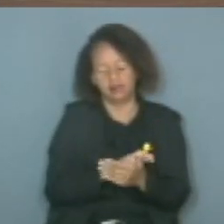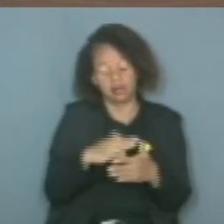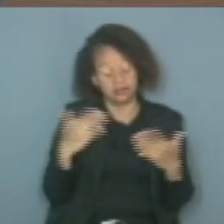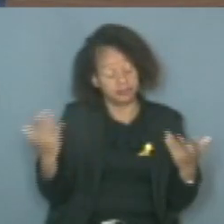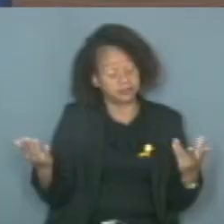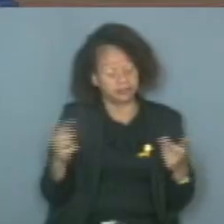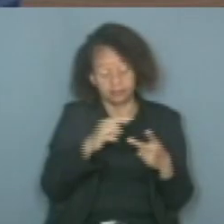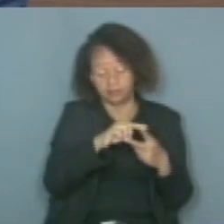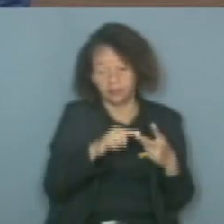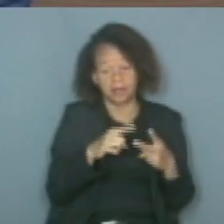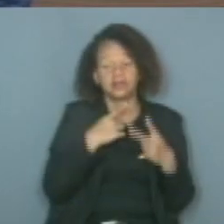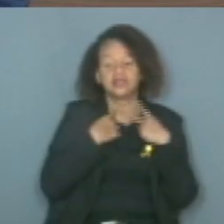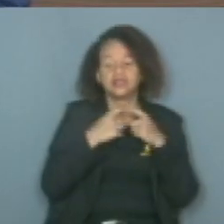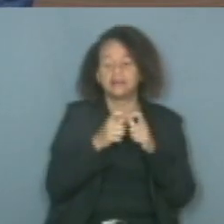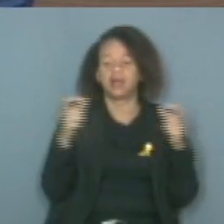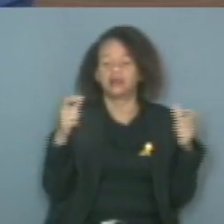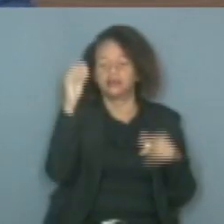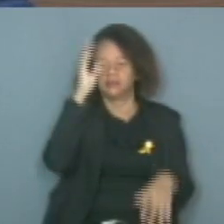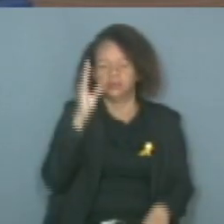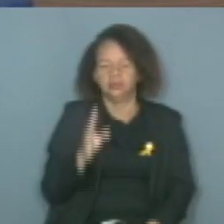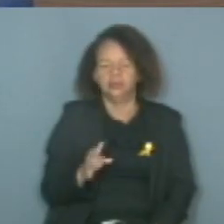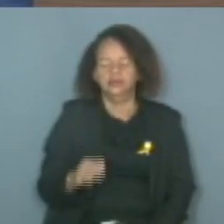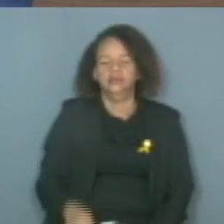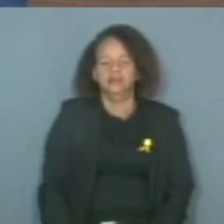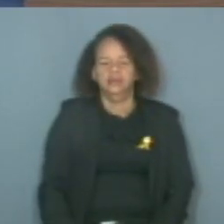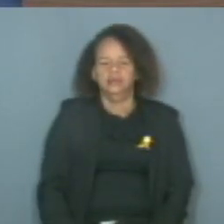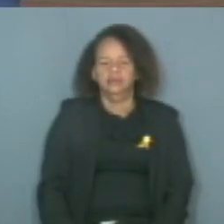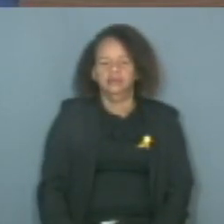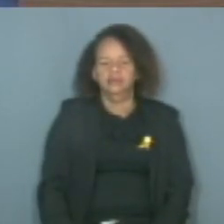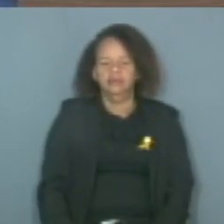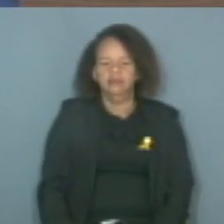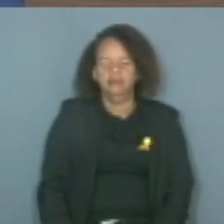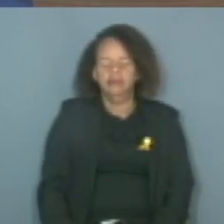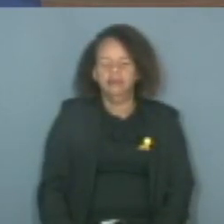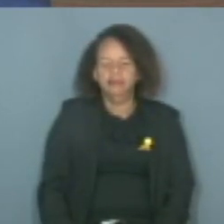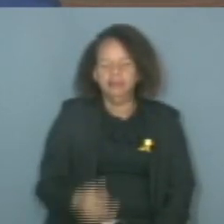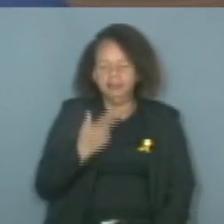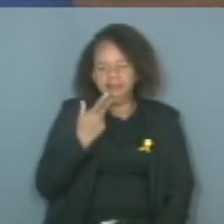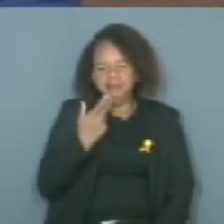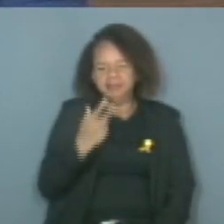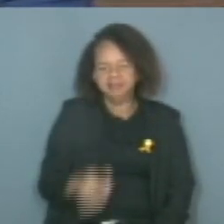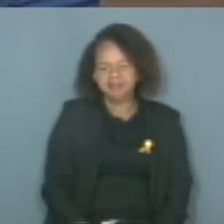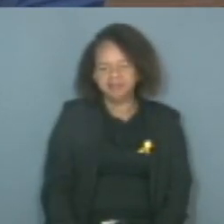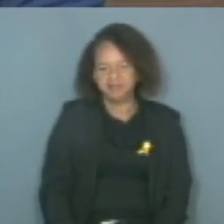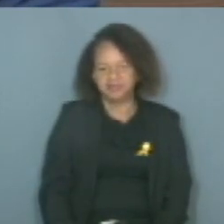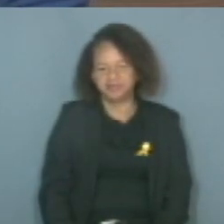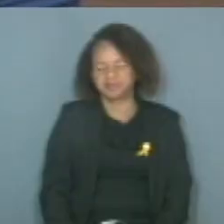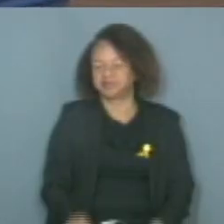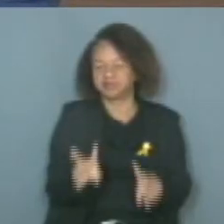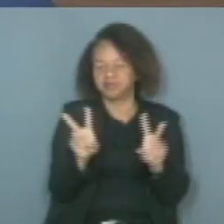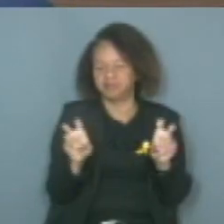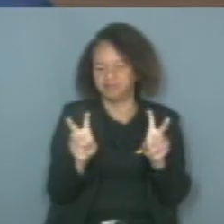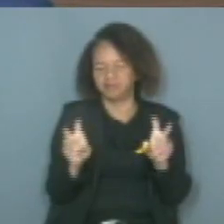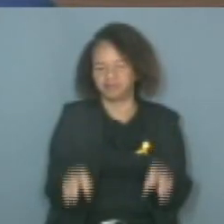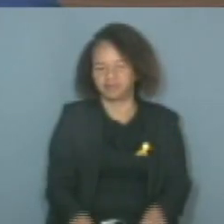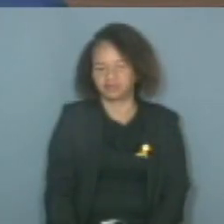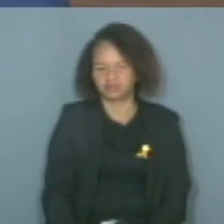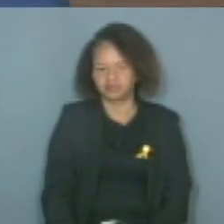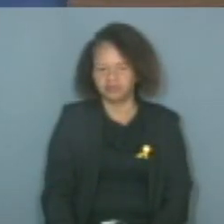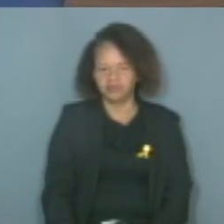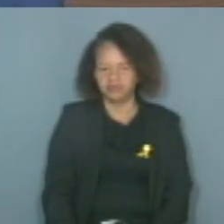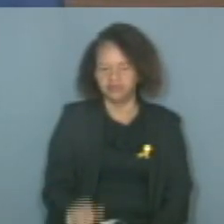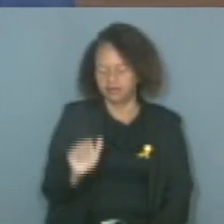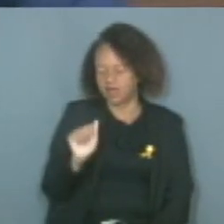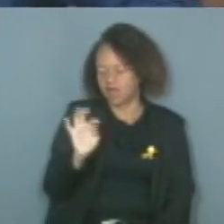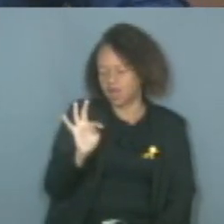Então, esse é o desejo da maioria dos brasileiros. E eu também não poderia vir aqui falar sobre esse